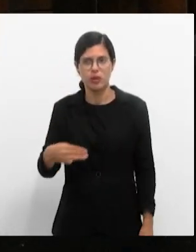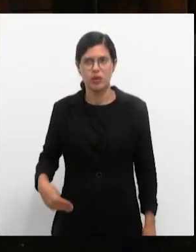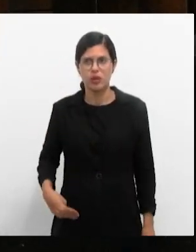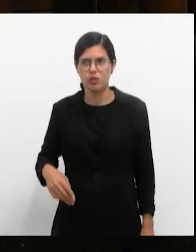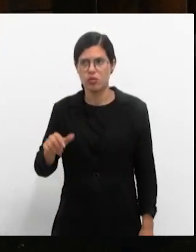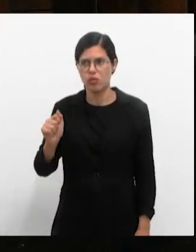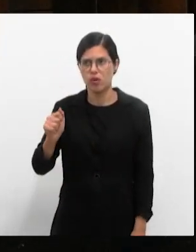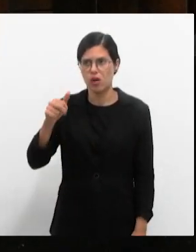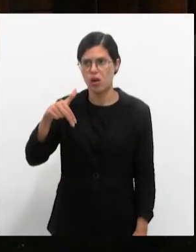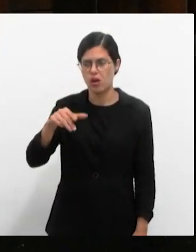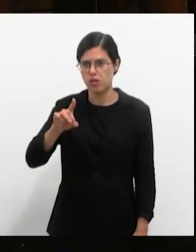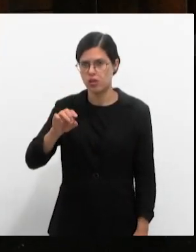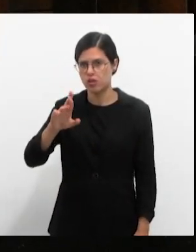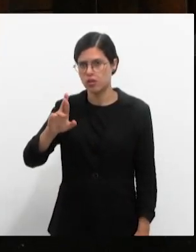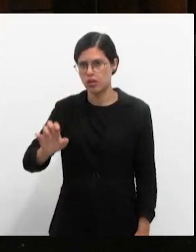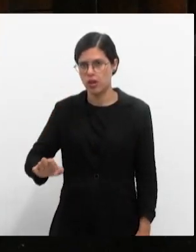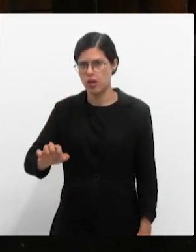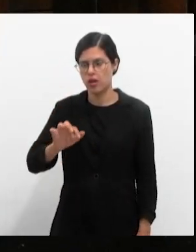Fufuca,